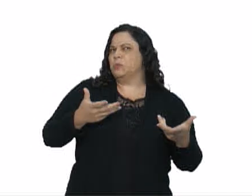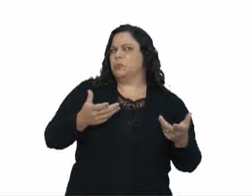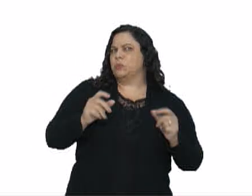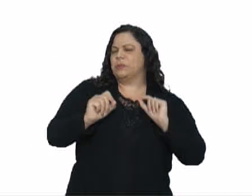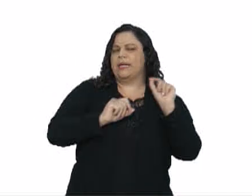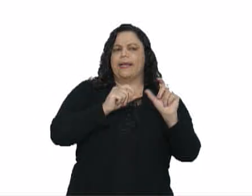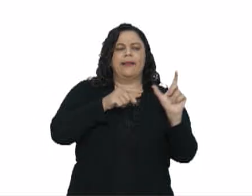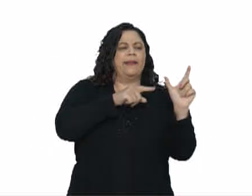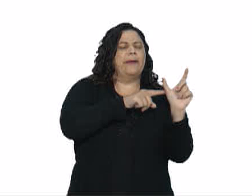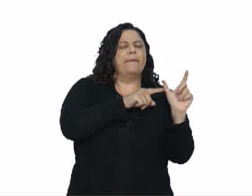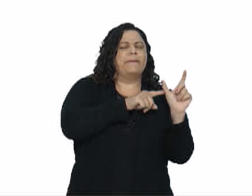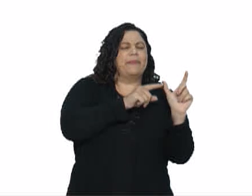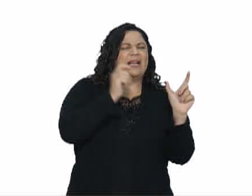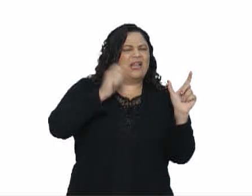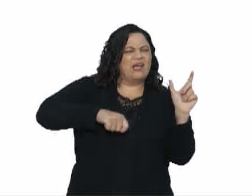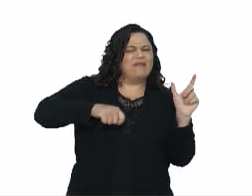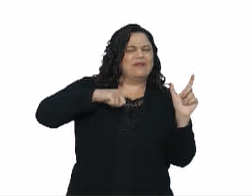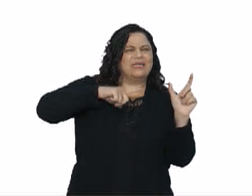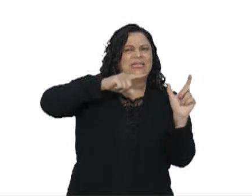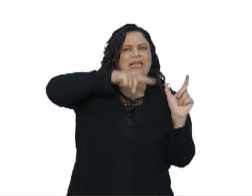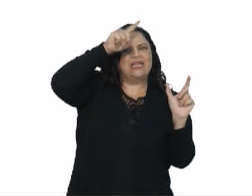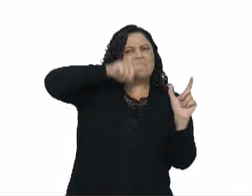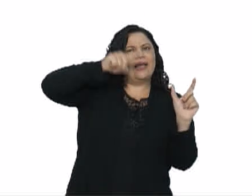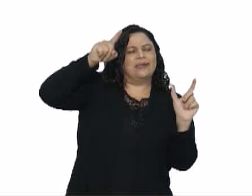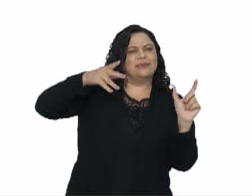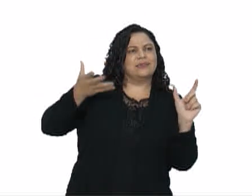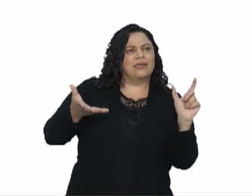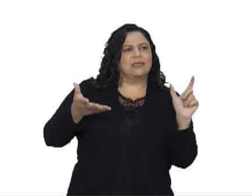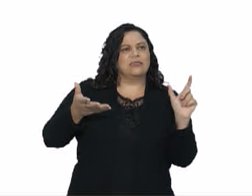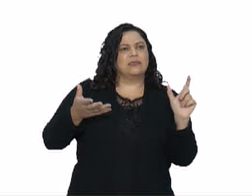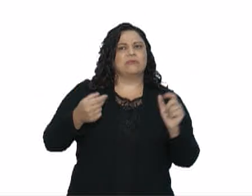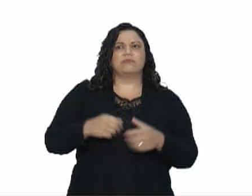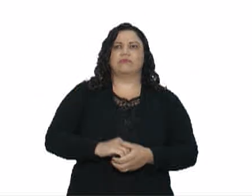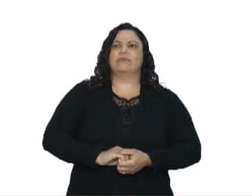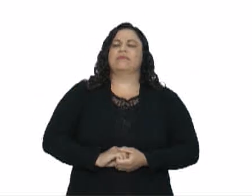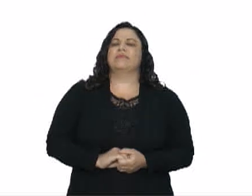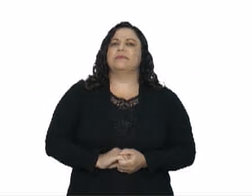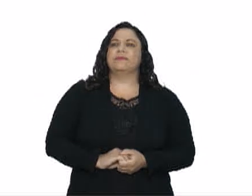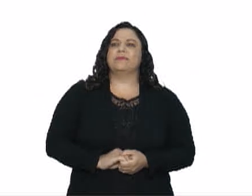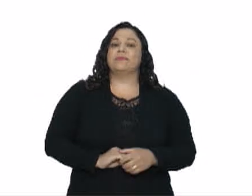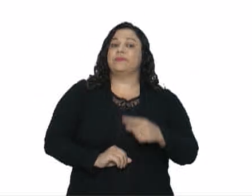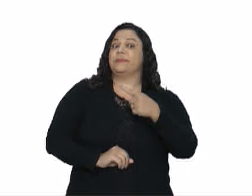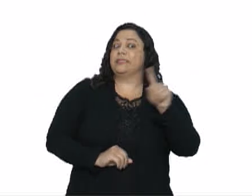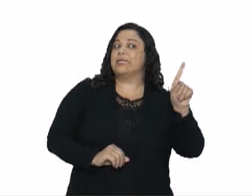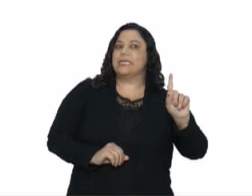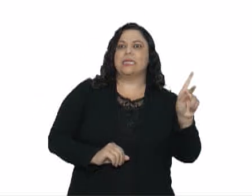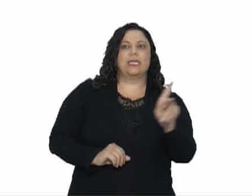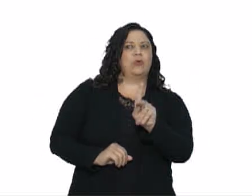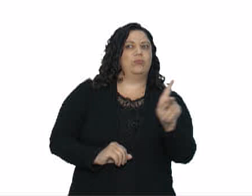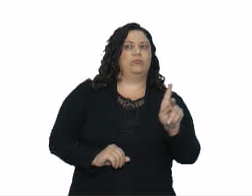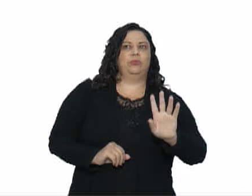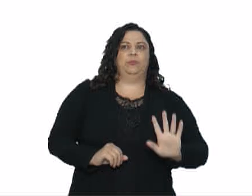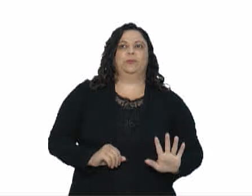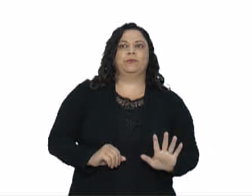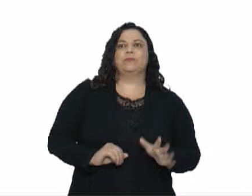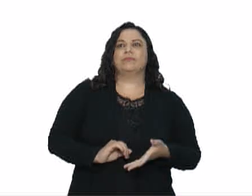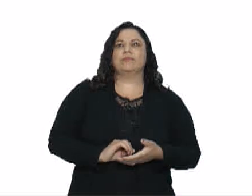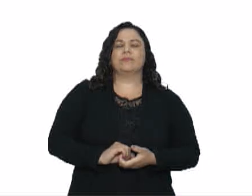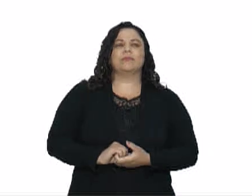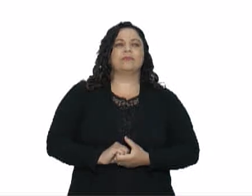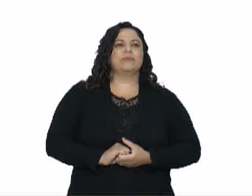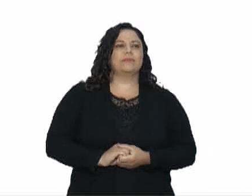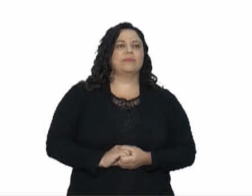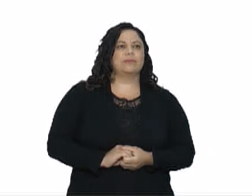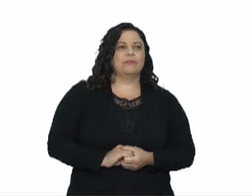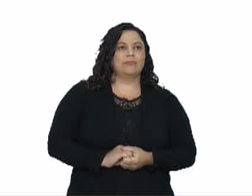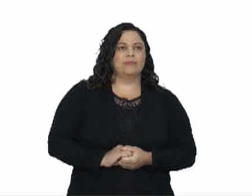A palavra examen é acentuada? E a aluna diz, no, profe. E é uma resposta correta. Pandi, outro